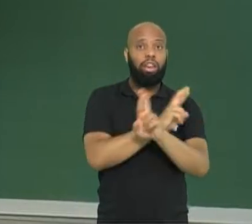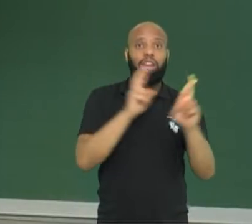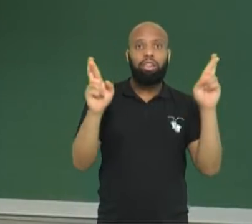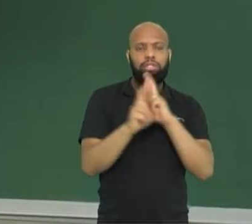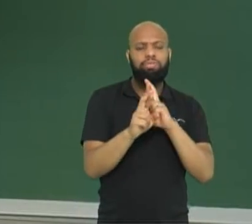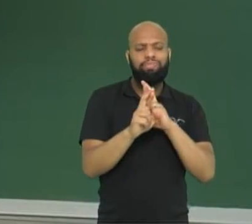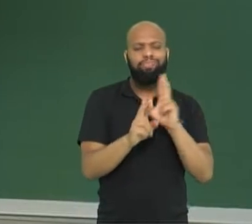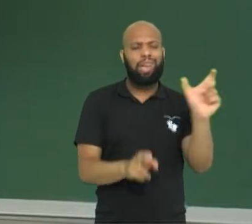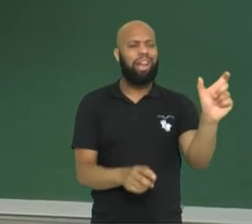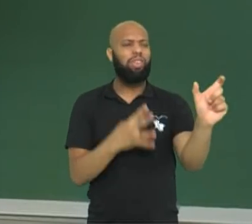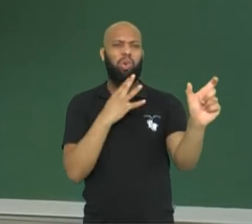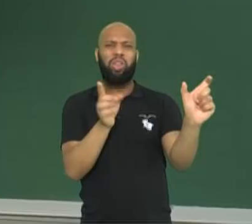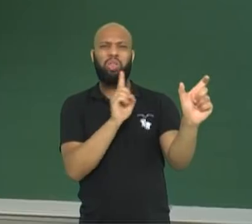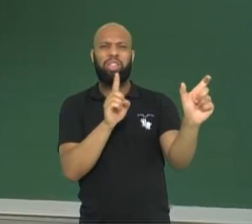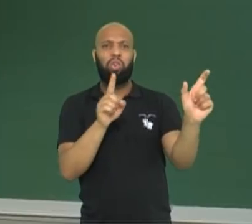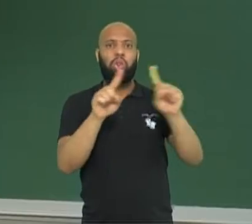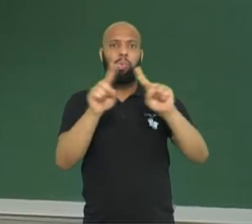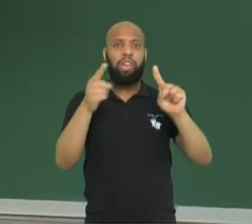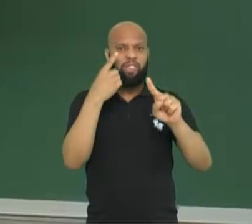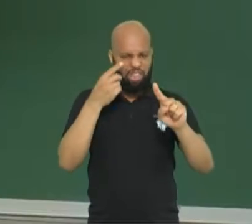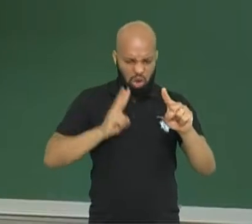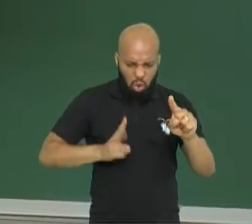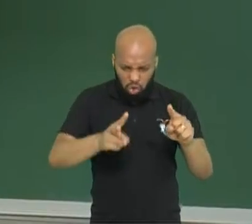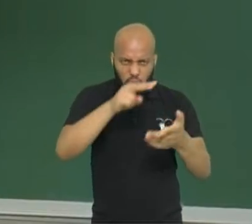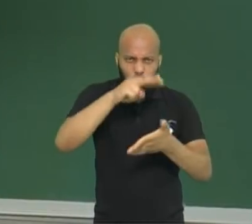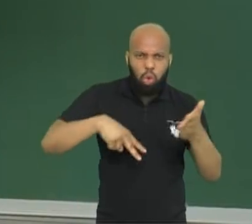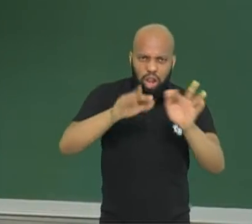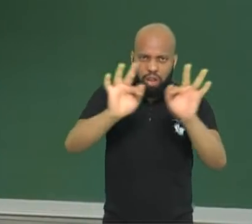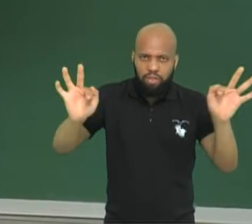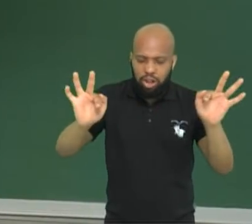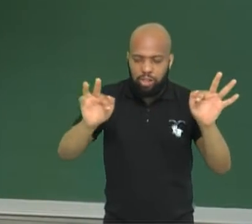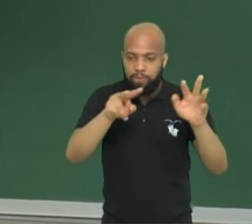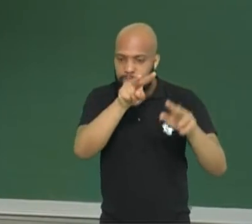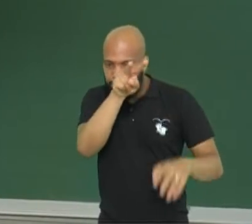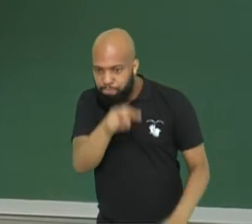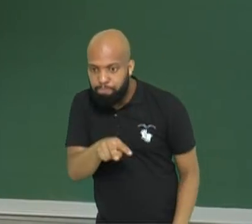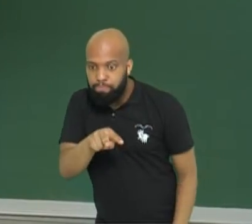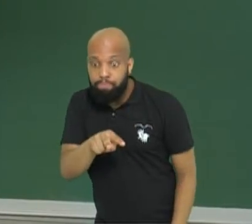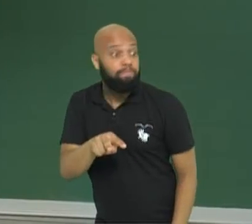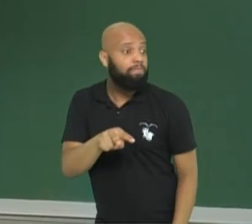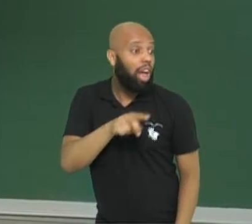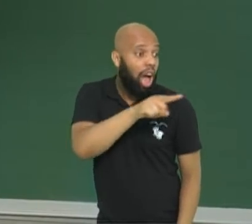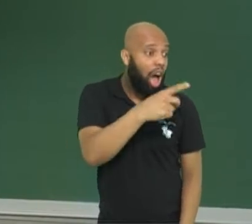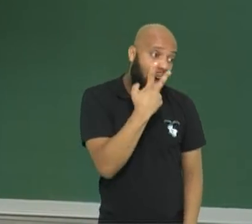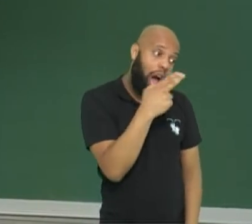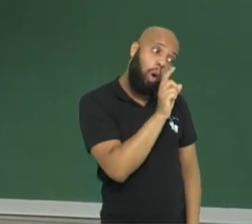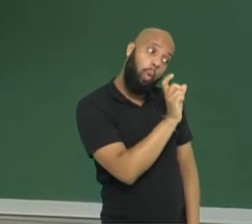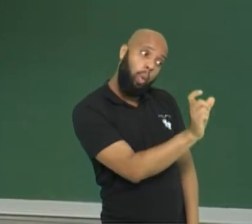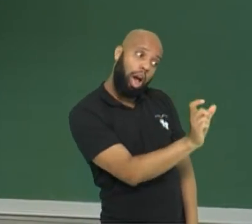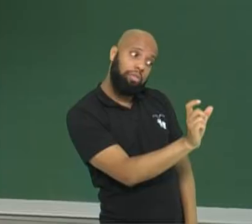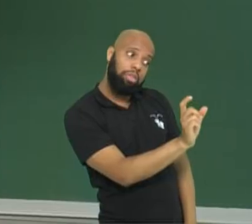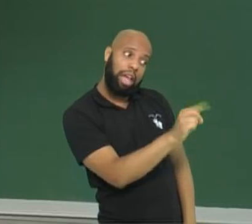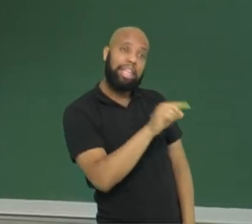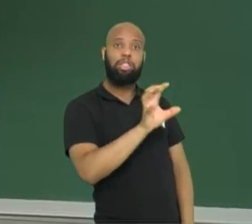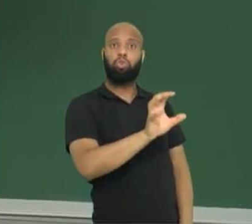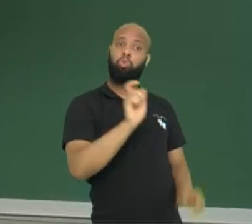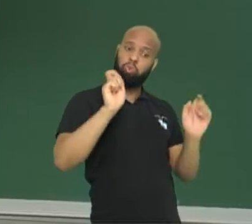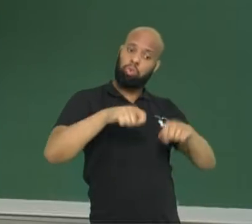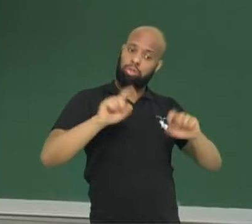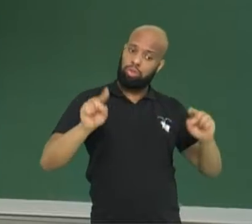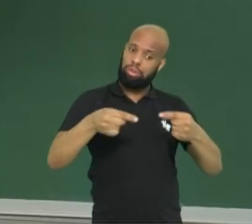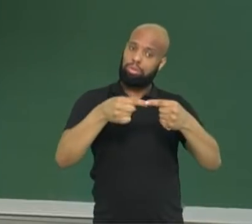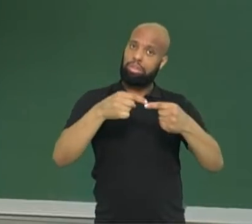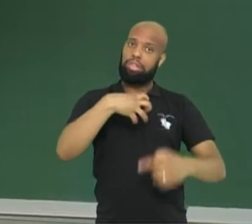provável sentido. Então, observa ali, o que será que isso significa? Então, observa as palavras anteriores e posteriores para